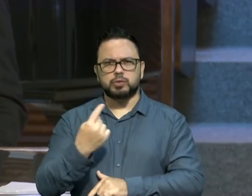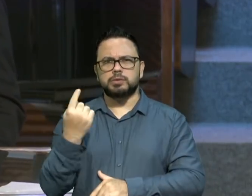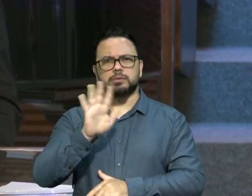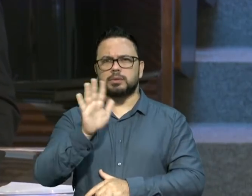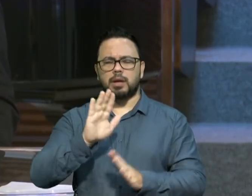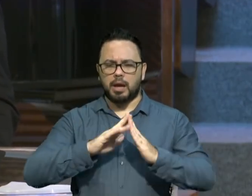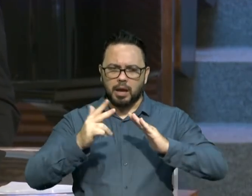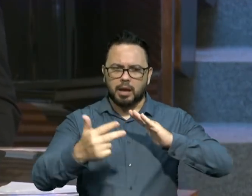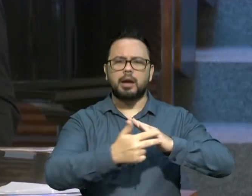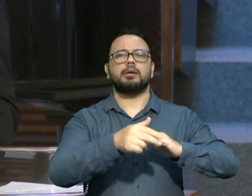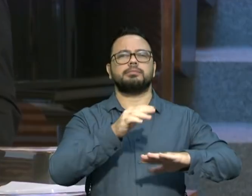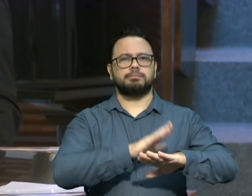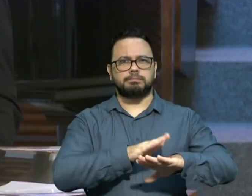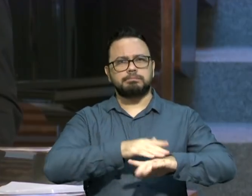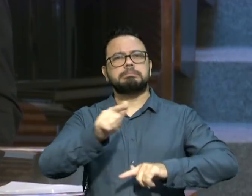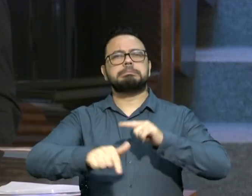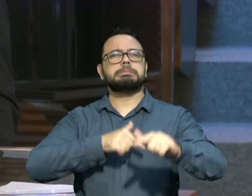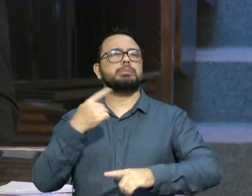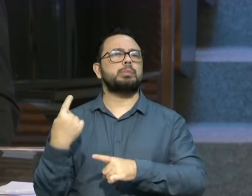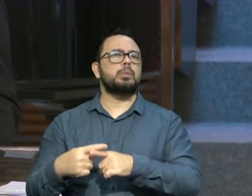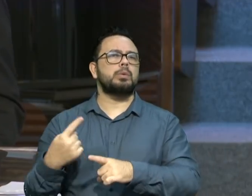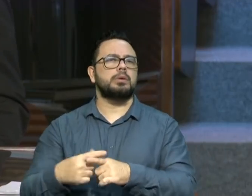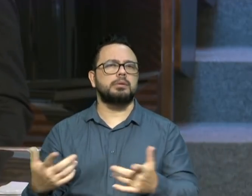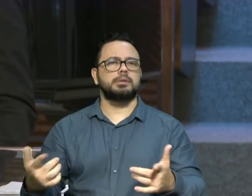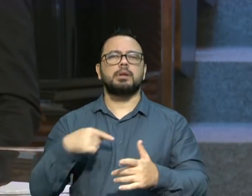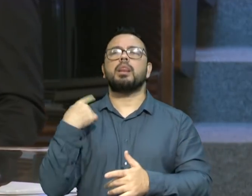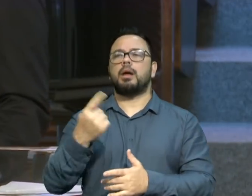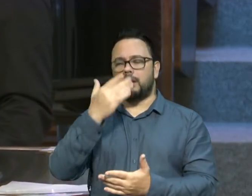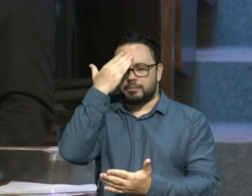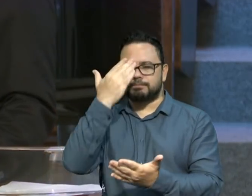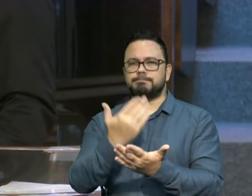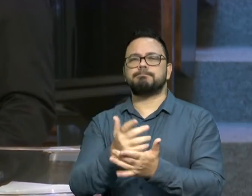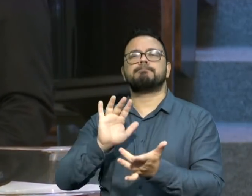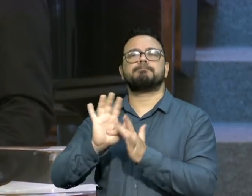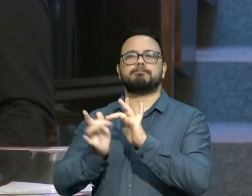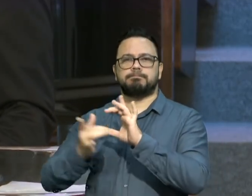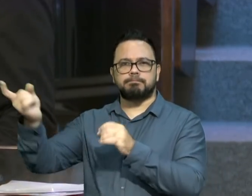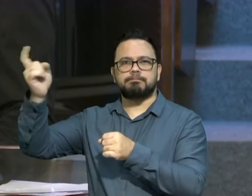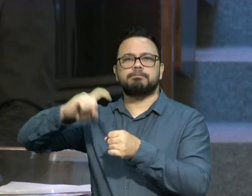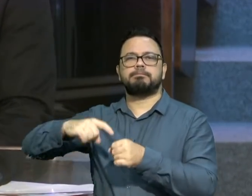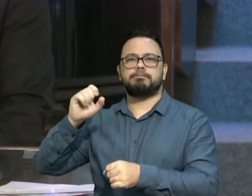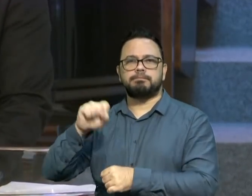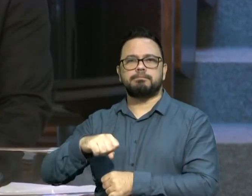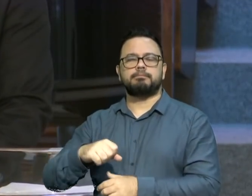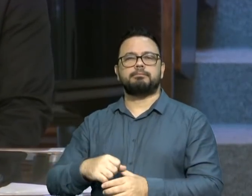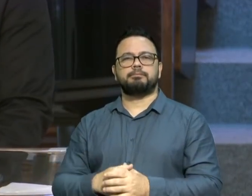igreja que faz o trabalho porque porque Nós cremos na volta de Jesus